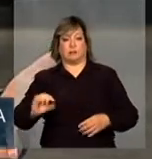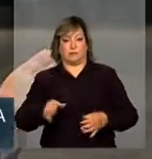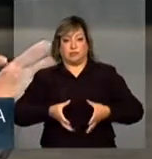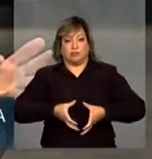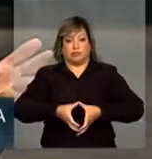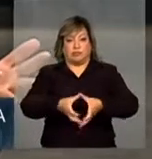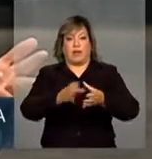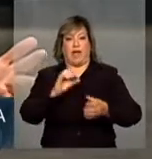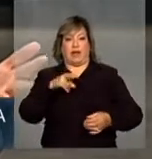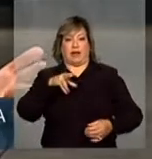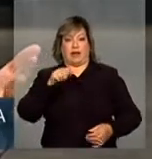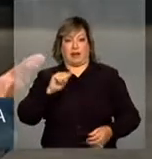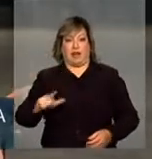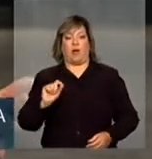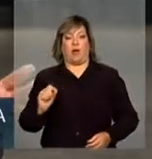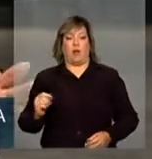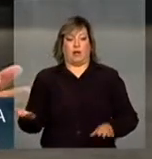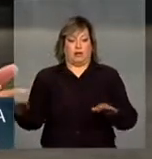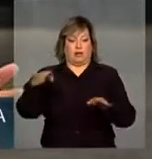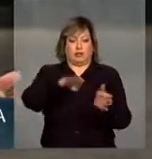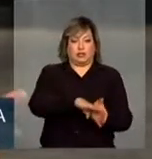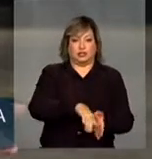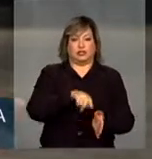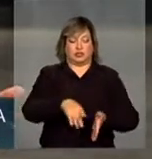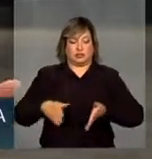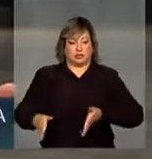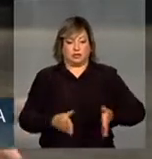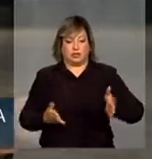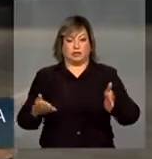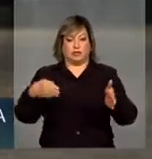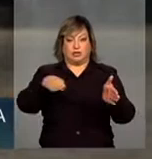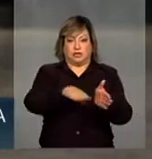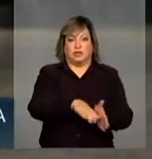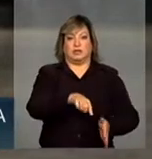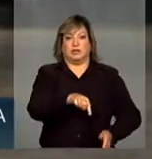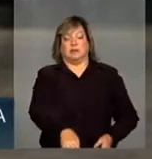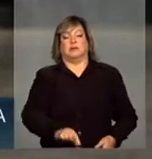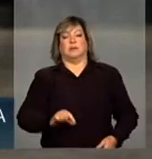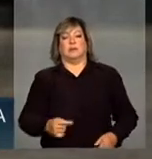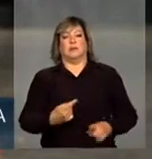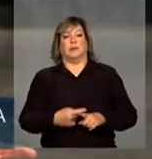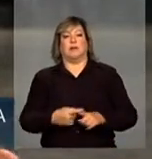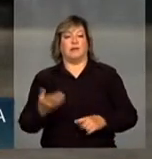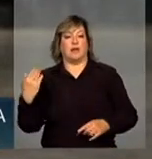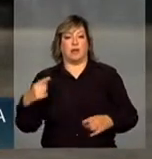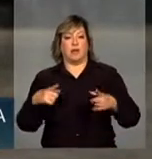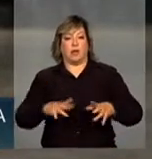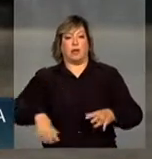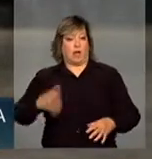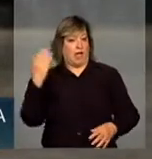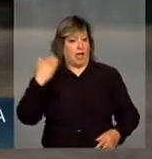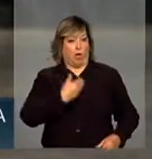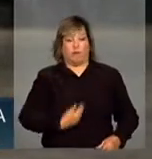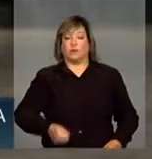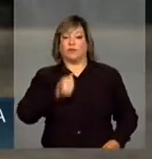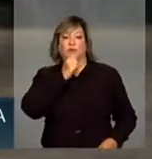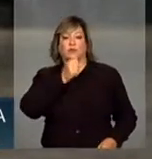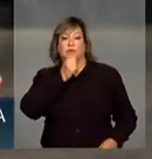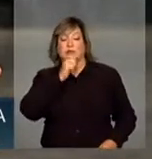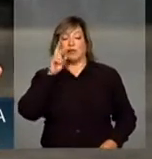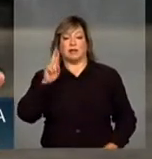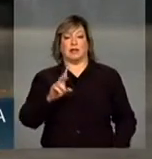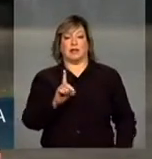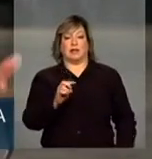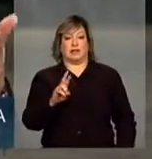de acesso, as bacias de evolução, os berços que anteriormente não tinha, o governo não tinha essa responsabilidade de dragar,